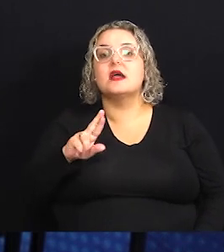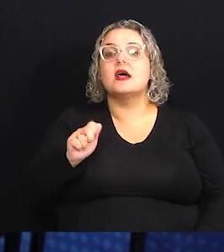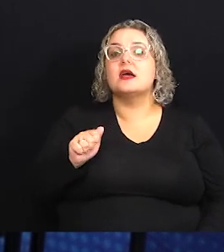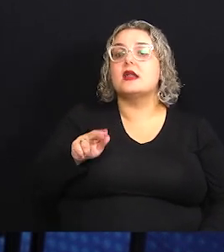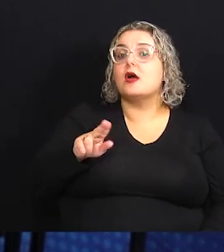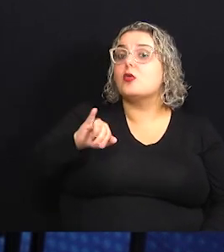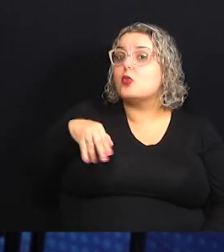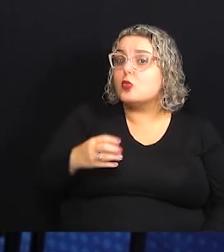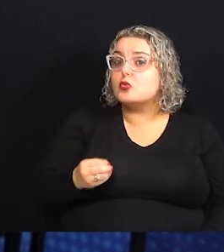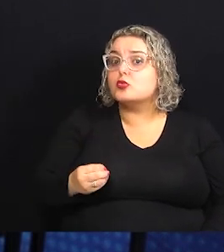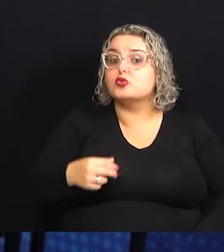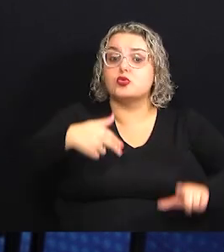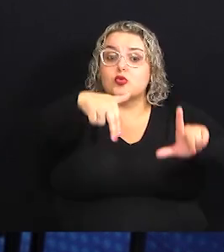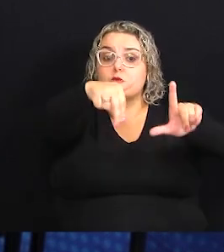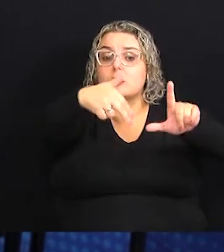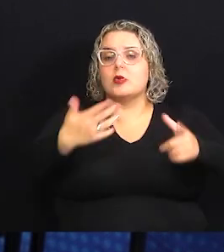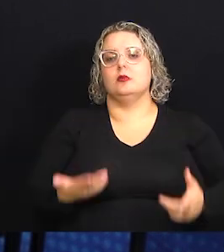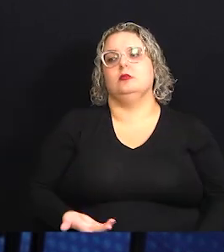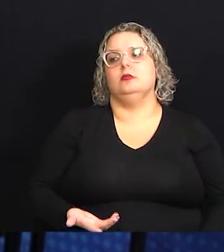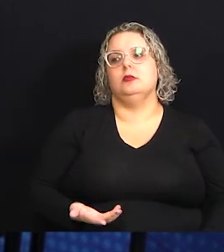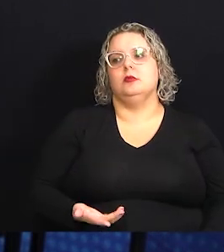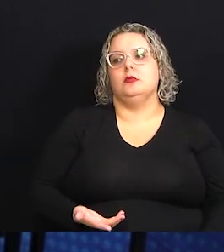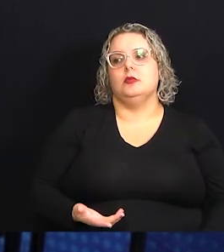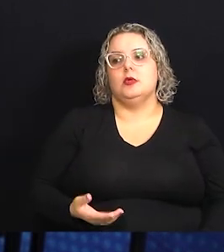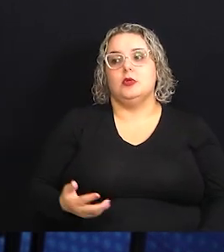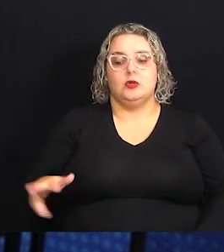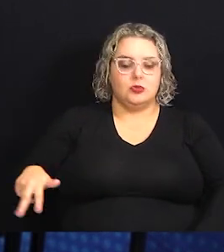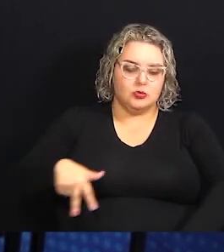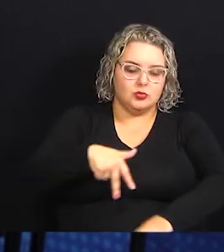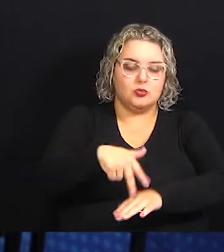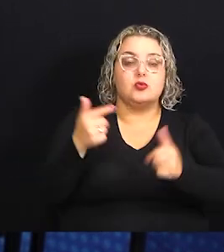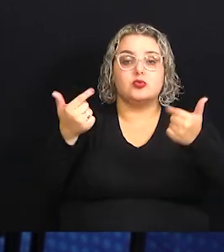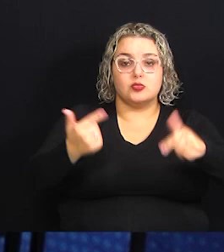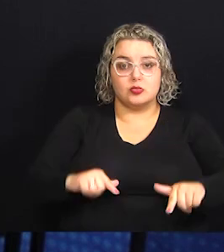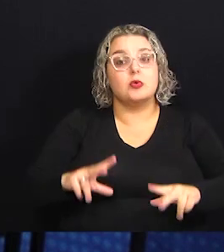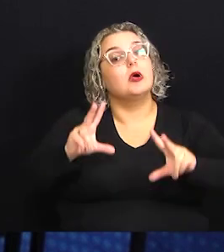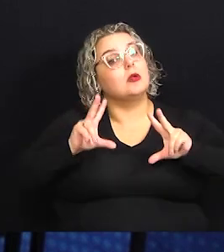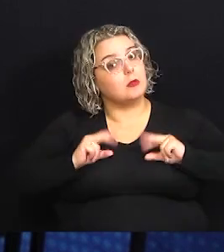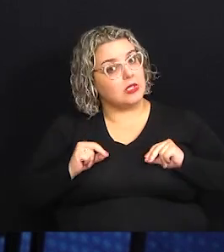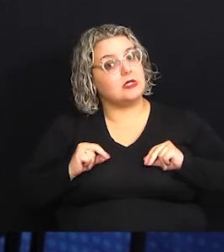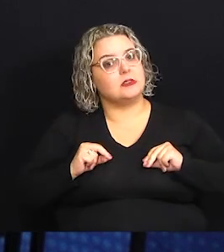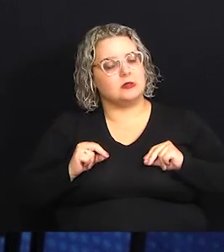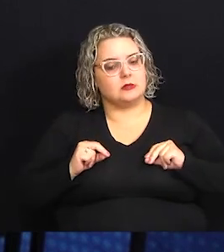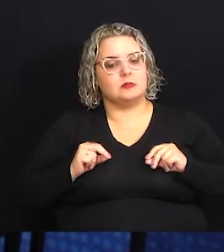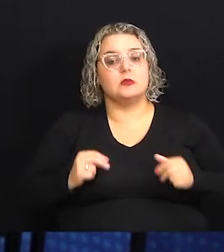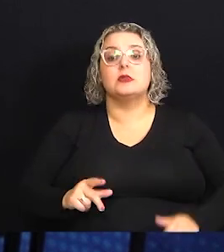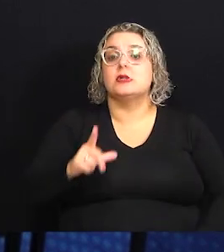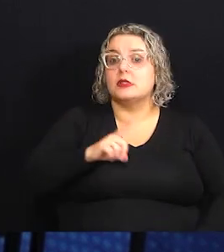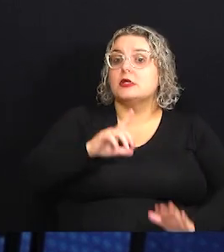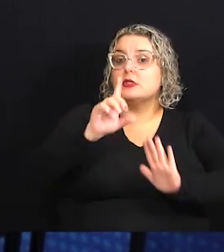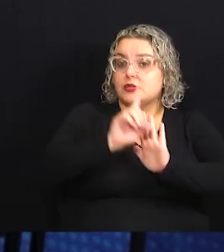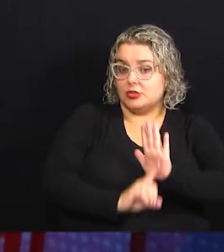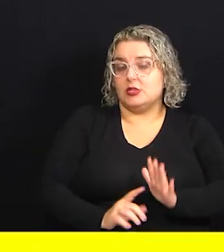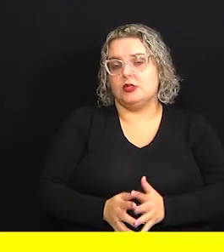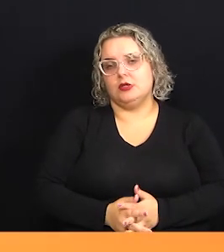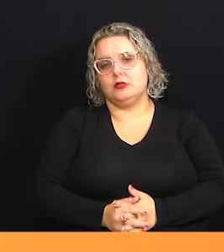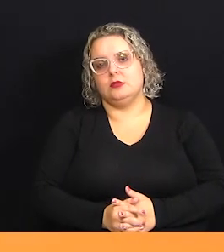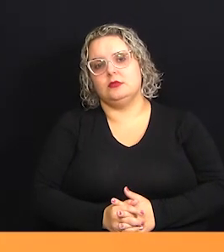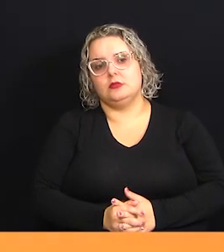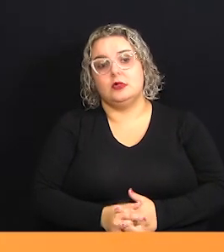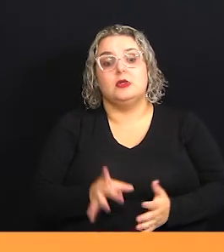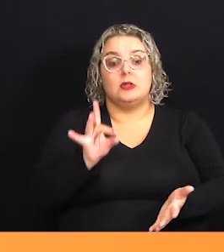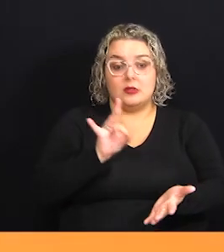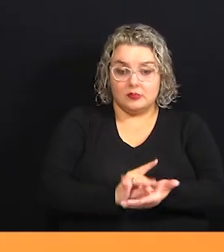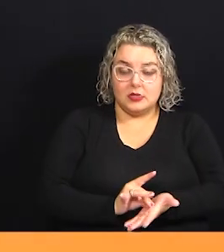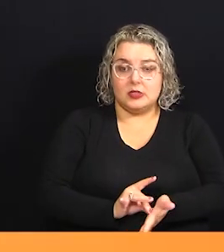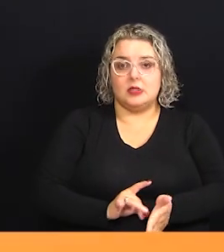dessa representatividade, mas de uma representatividade que nos coloque nos espaços que a gente merece, que a gente tem direito.